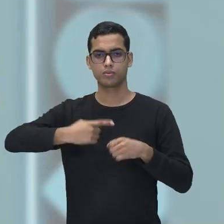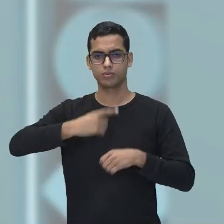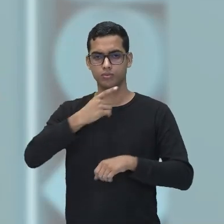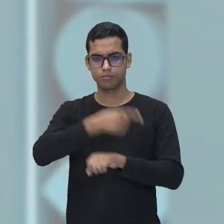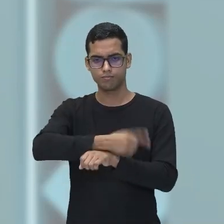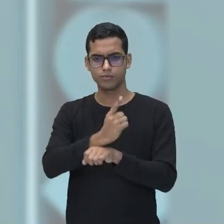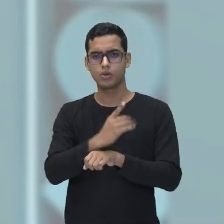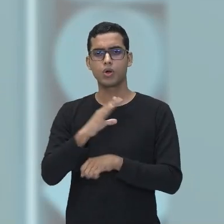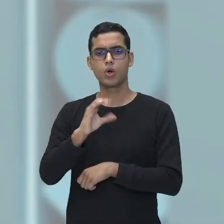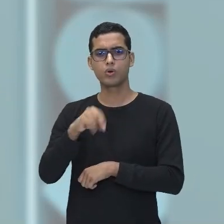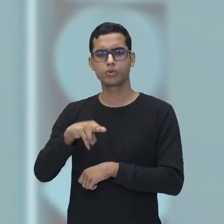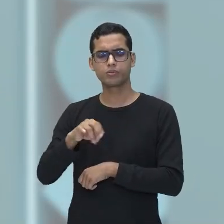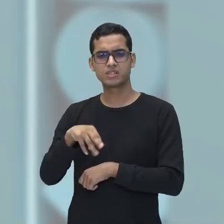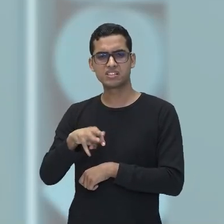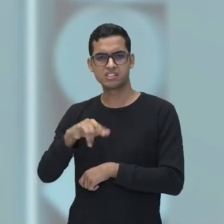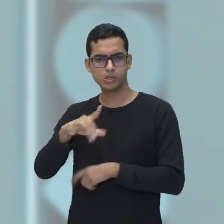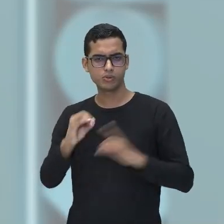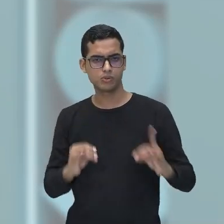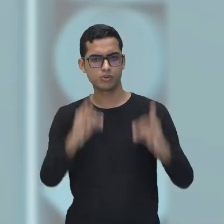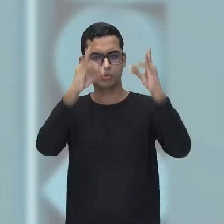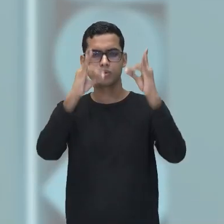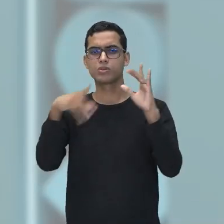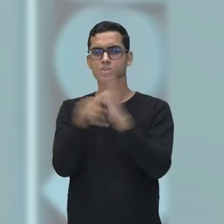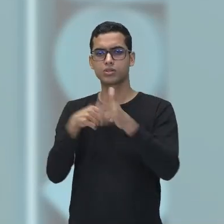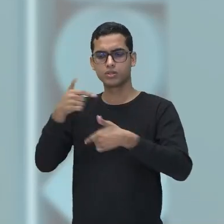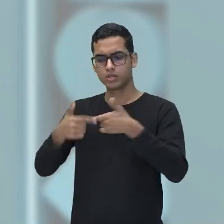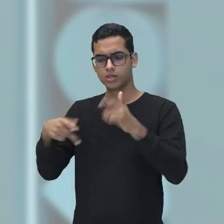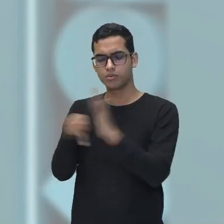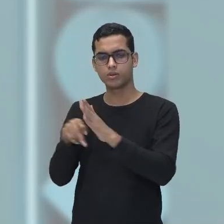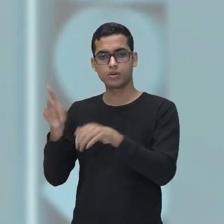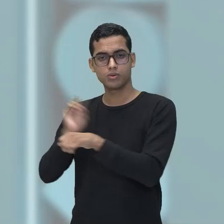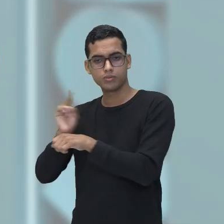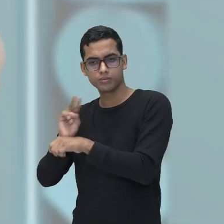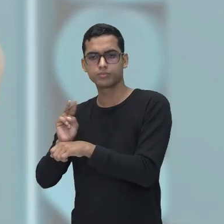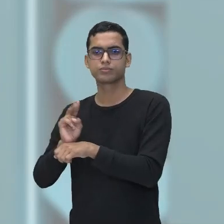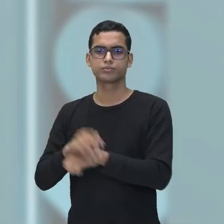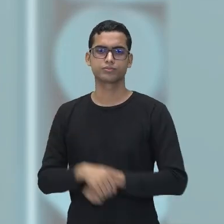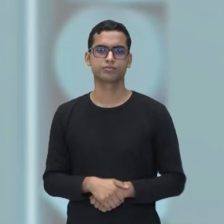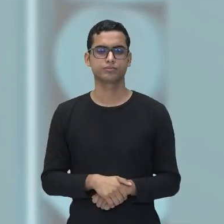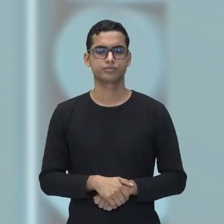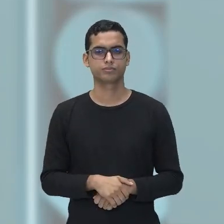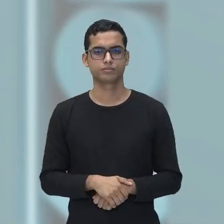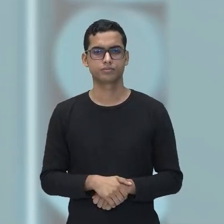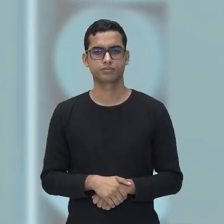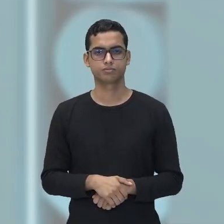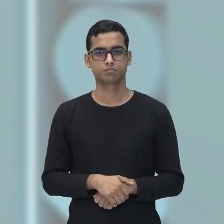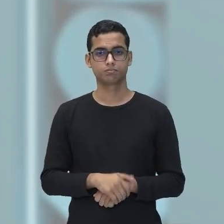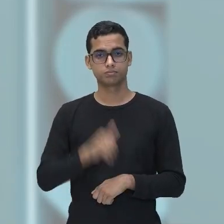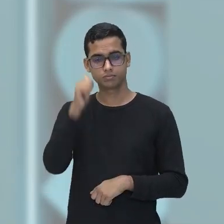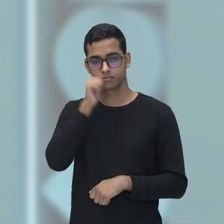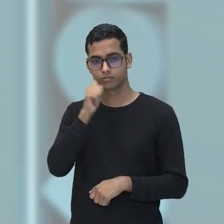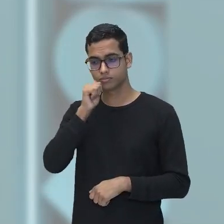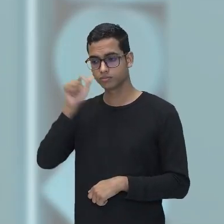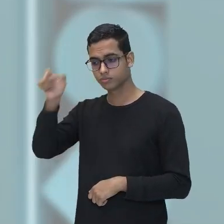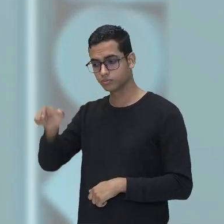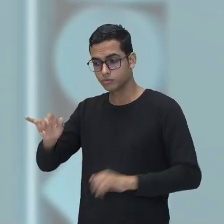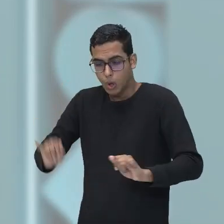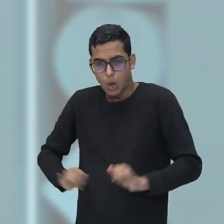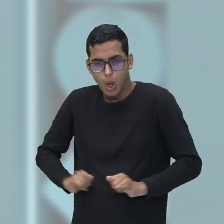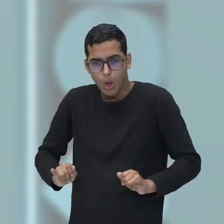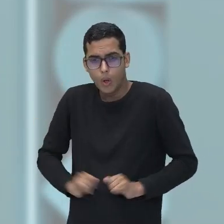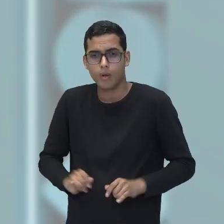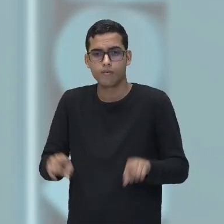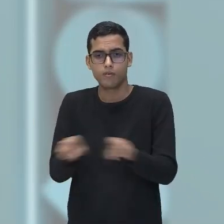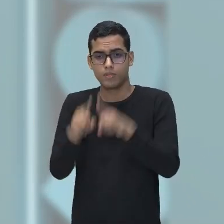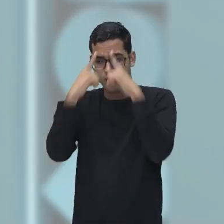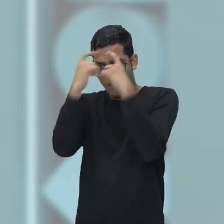nós vamos compreendendo que, na verdade, ela é uma mulher que passa por uma situação de violência doméstica